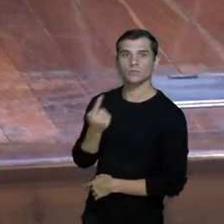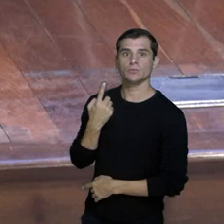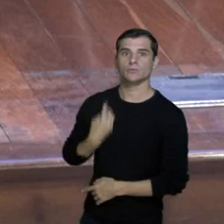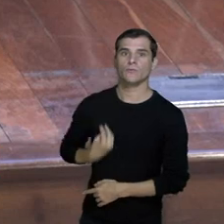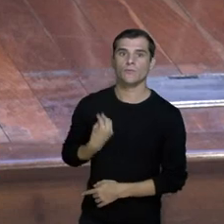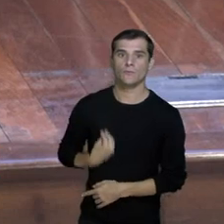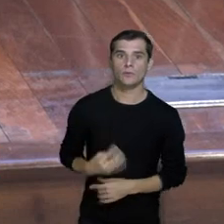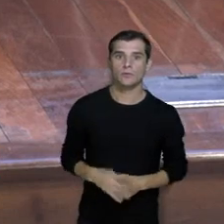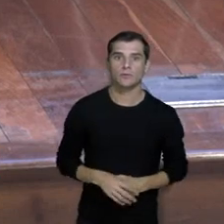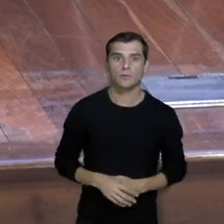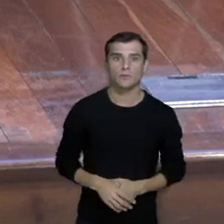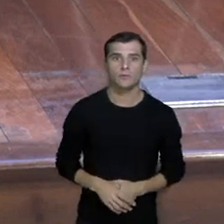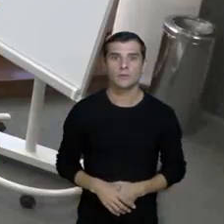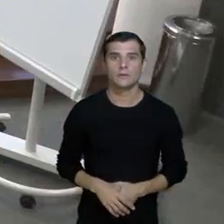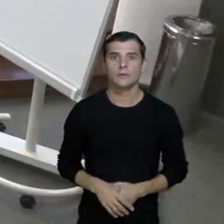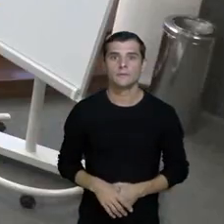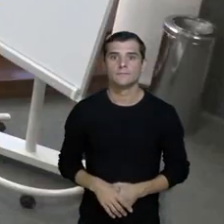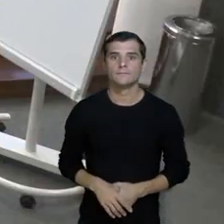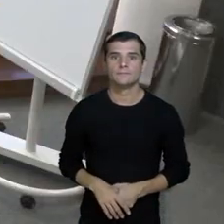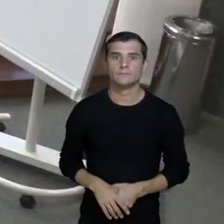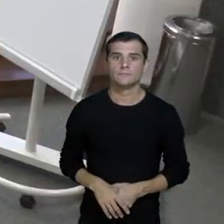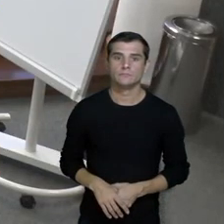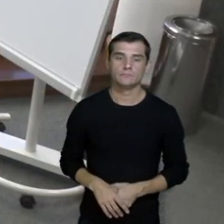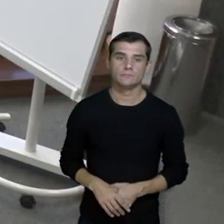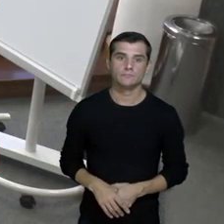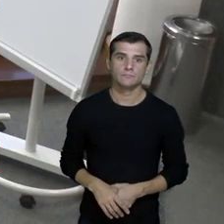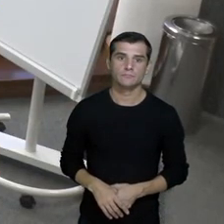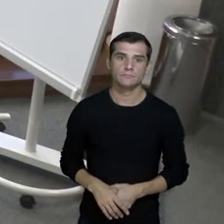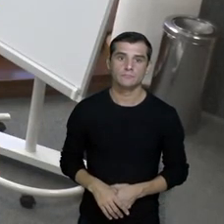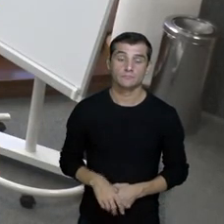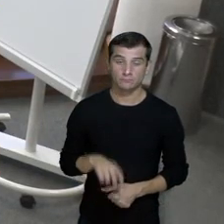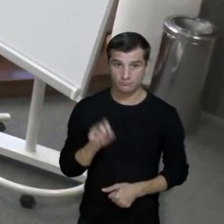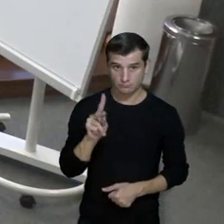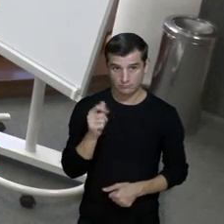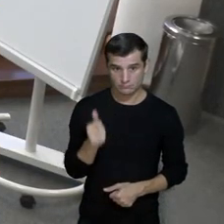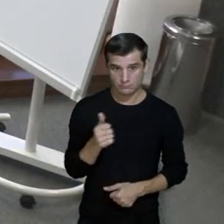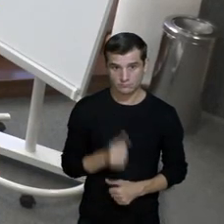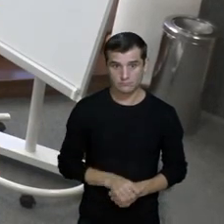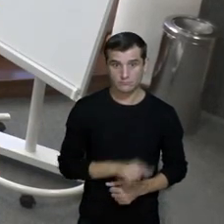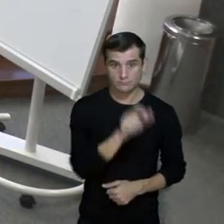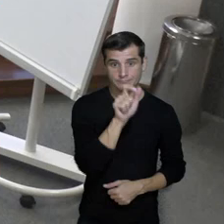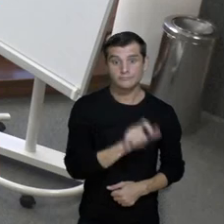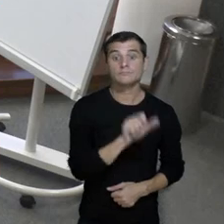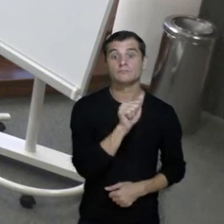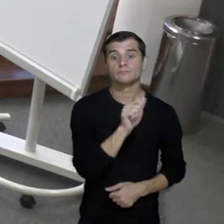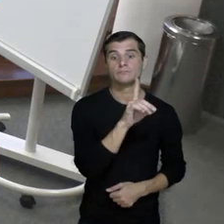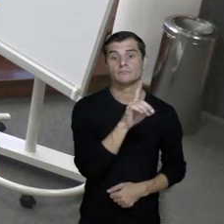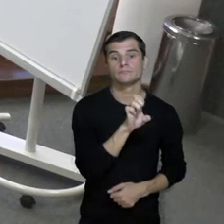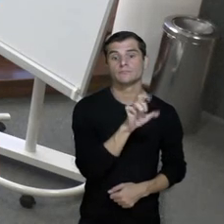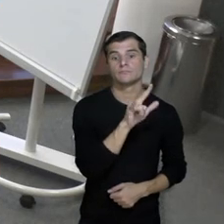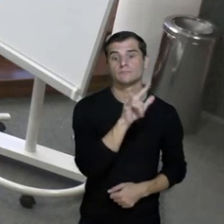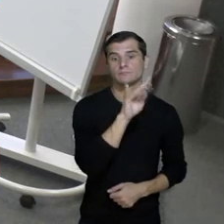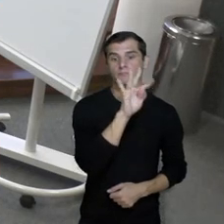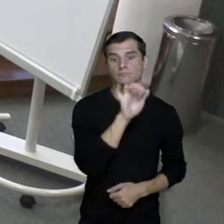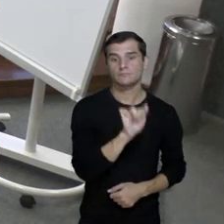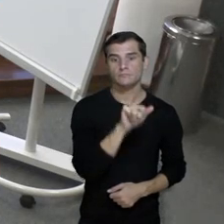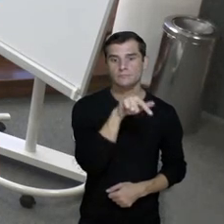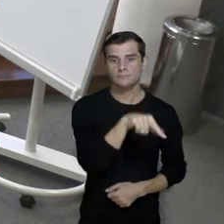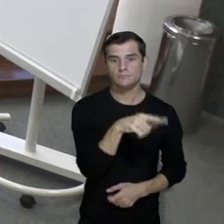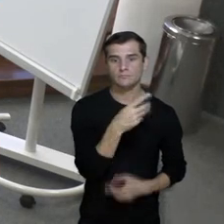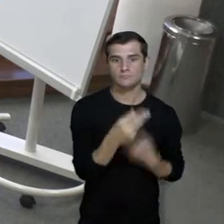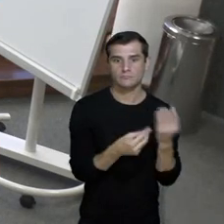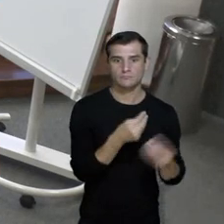isolamento Ok adelita Cadê Hã tá passou